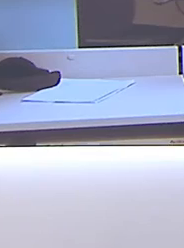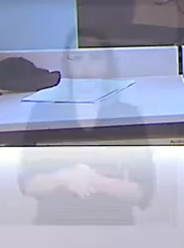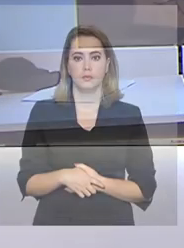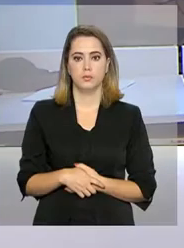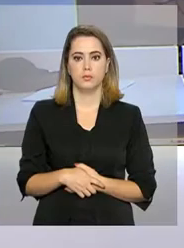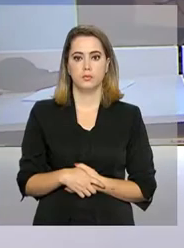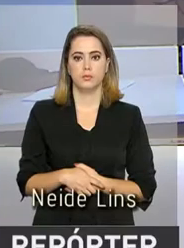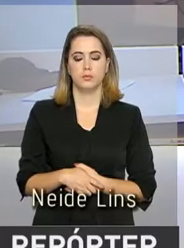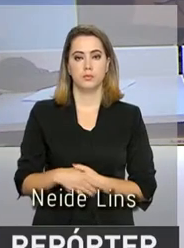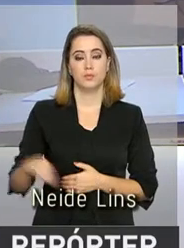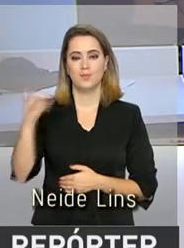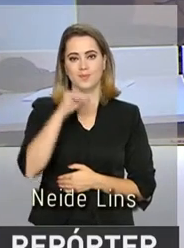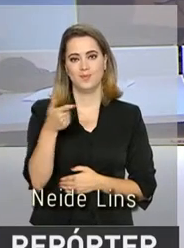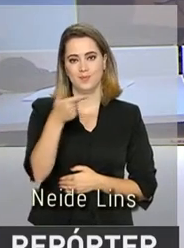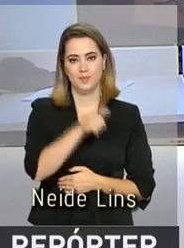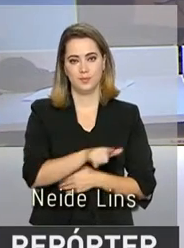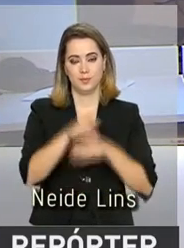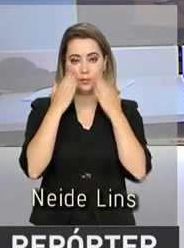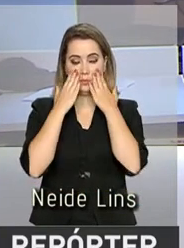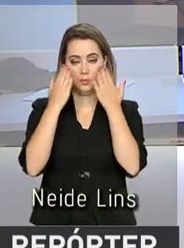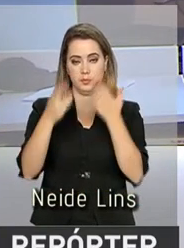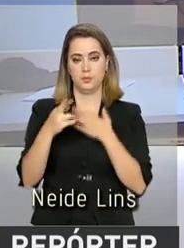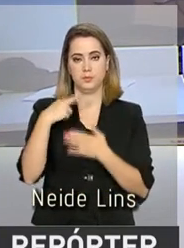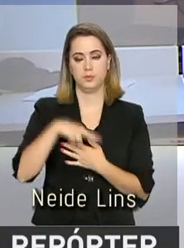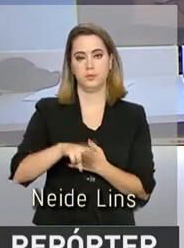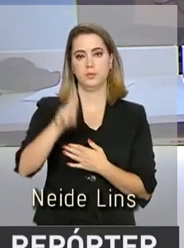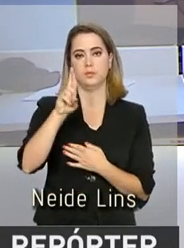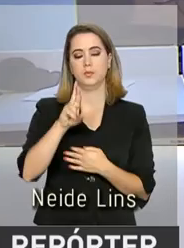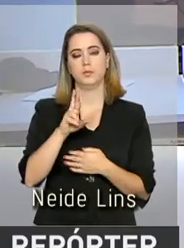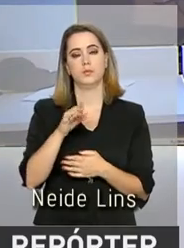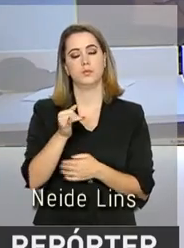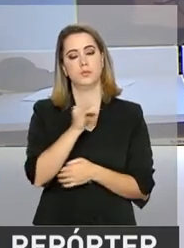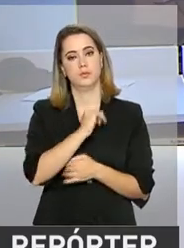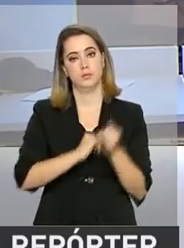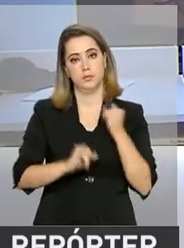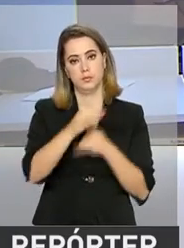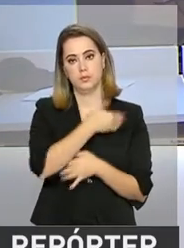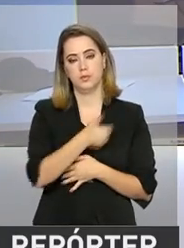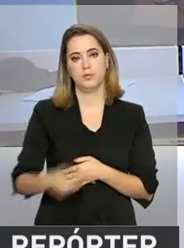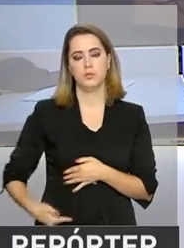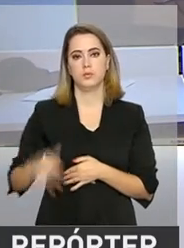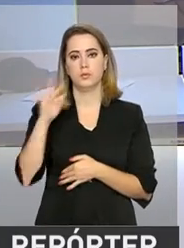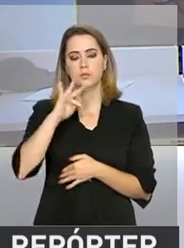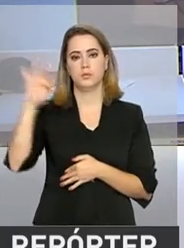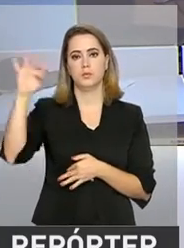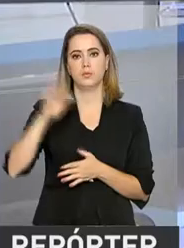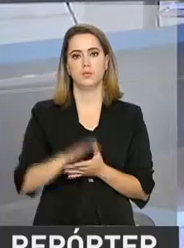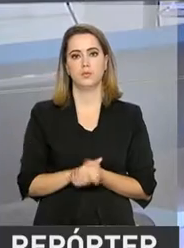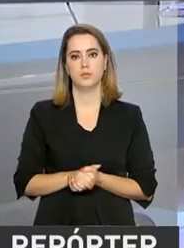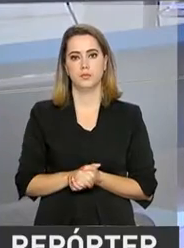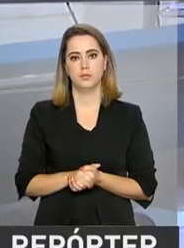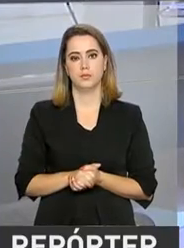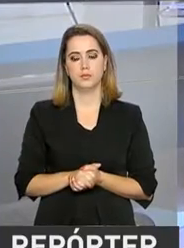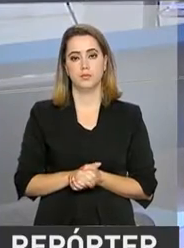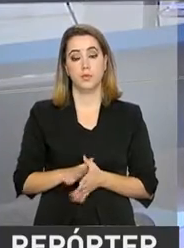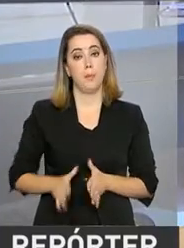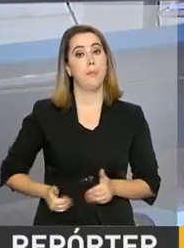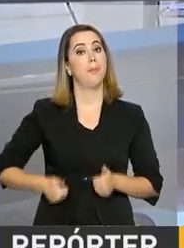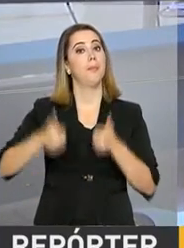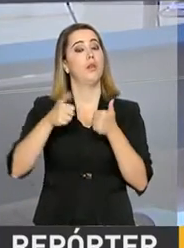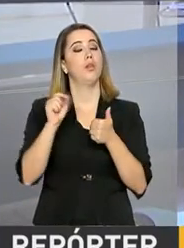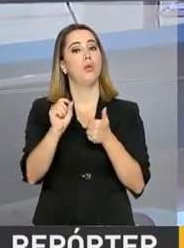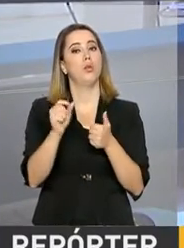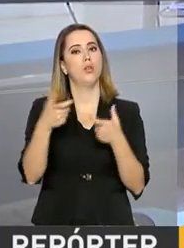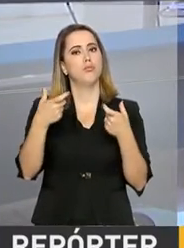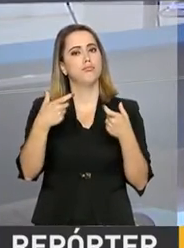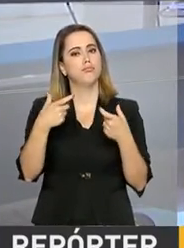lá estamos de volta com mais uma edição do repórter e nbr e as notícias do governo federal melhorar o ambiente